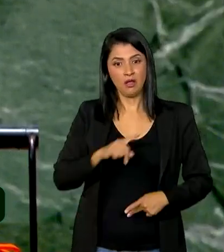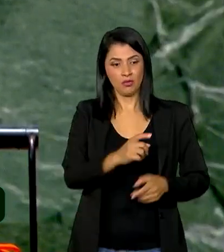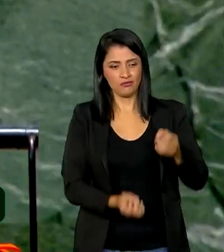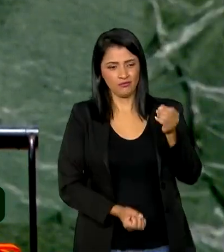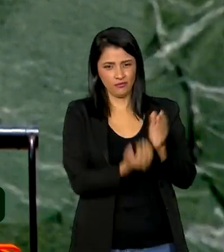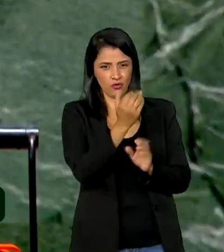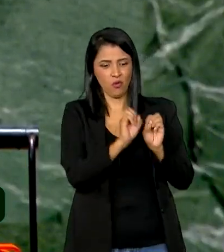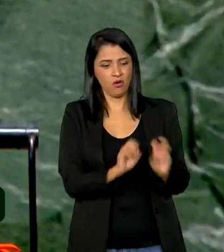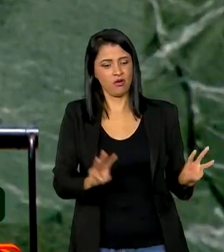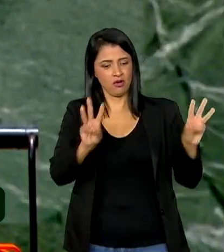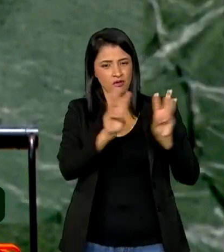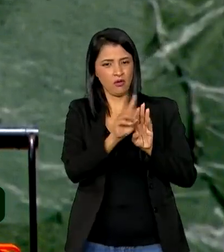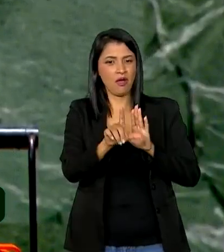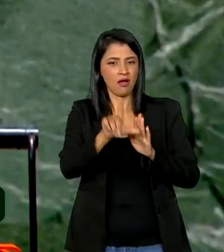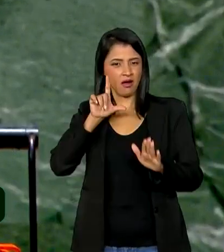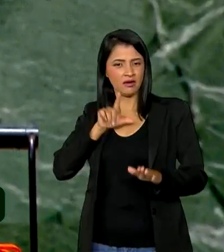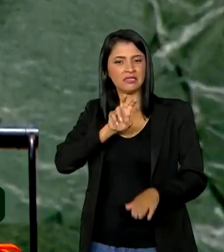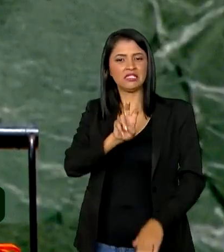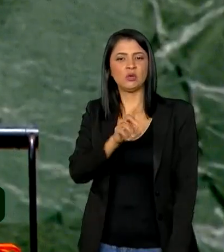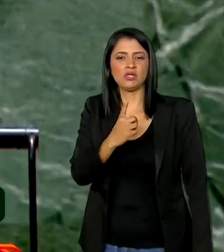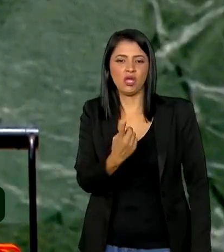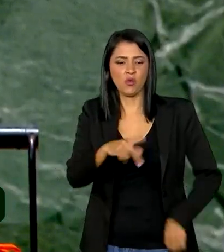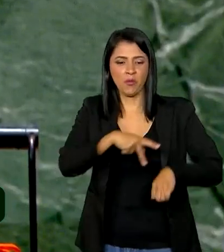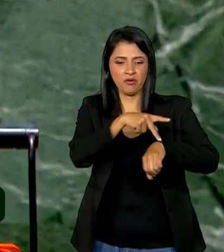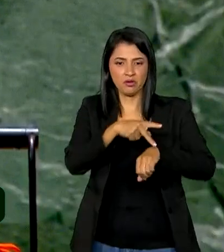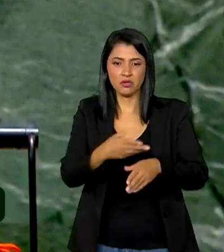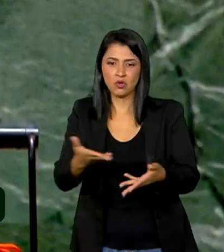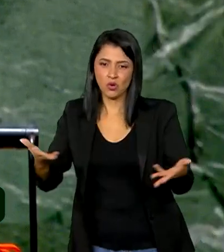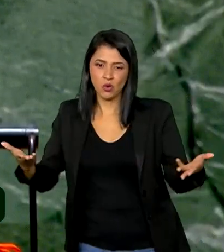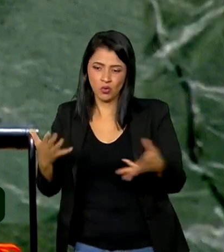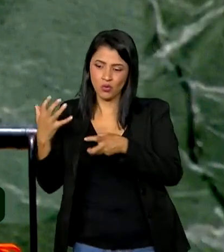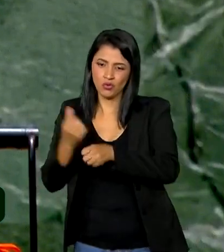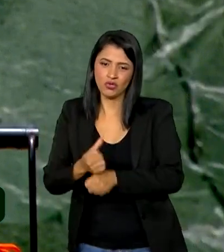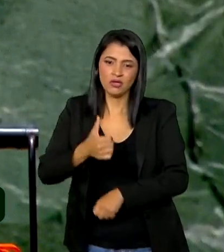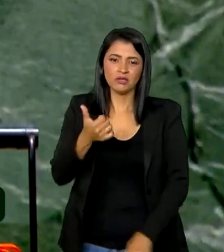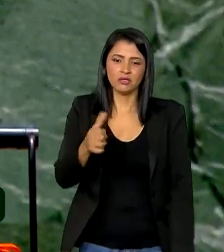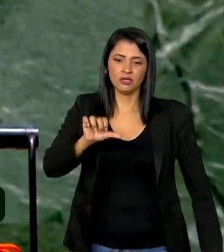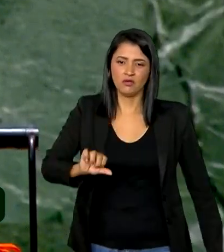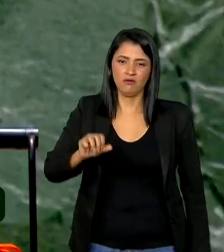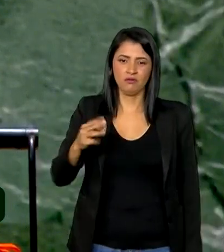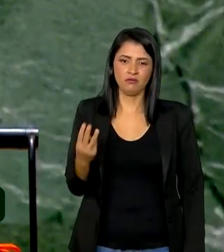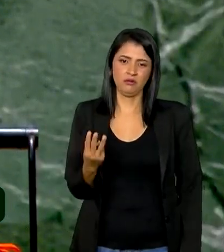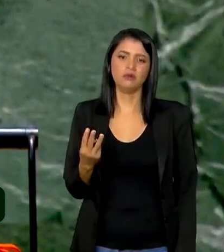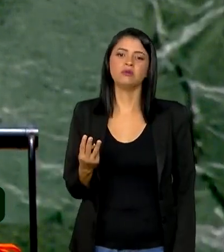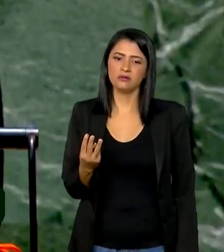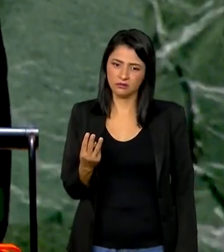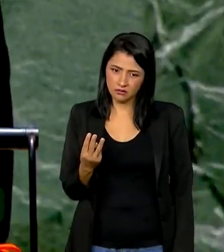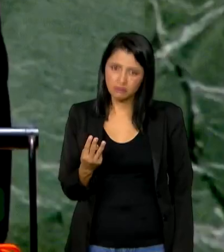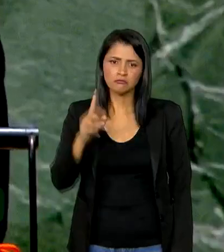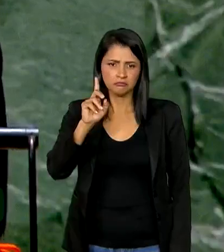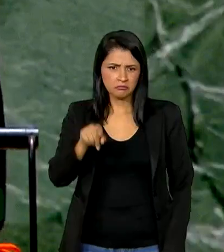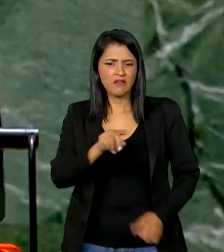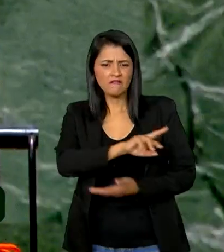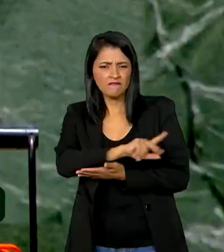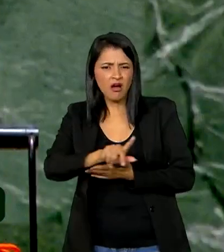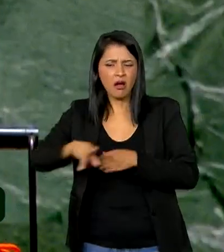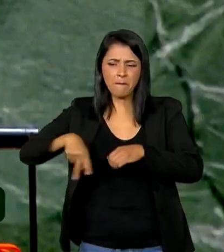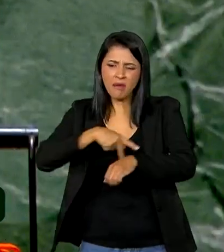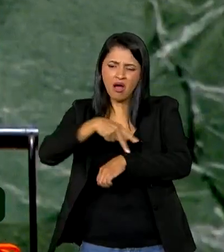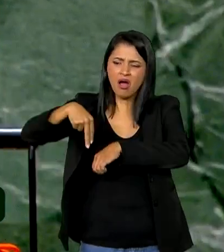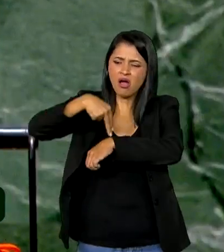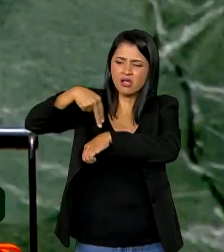de pessoas estão subnutridas. O problema é especialmente grave na África e na Ásia, mas ele